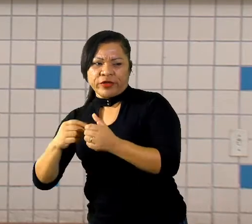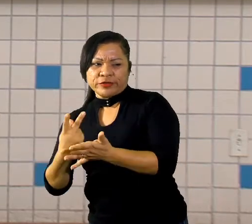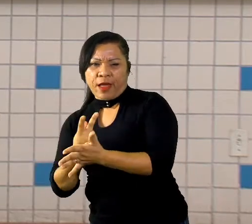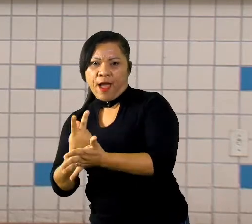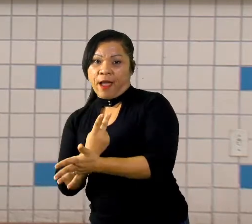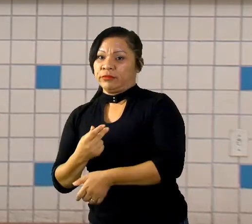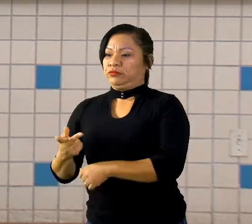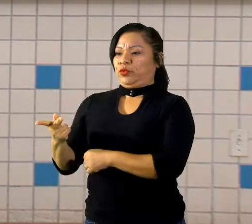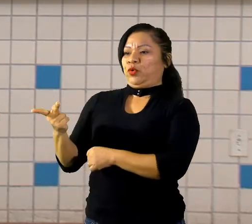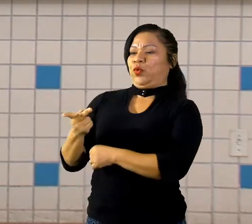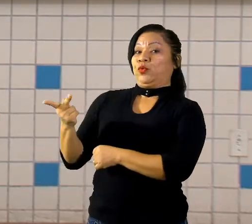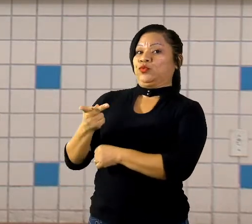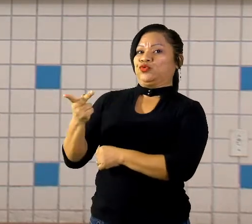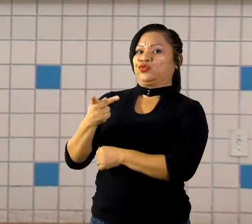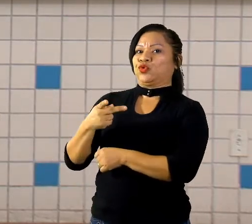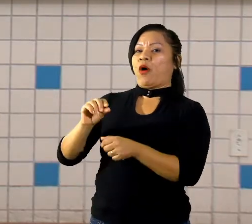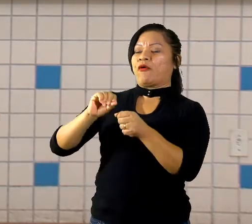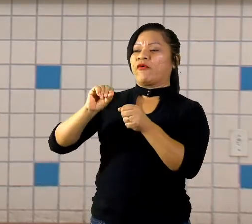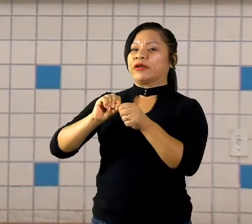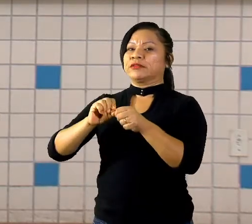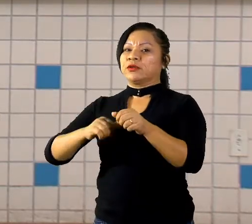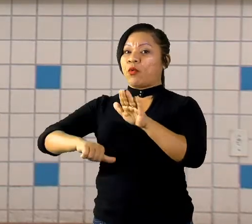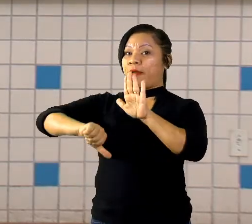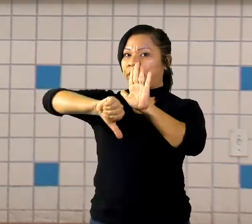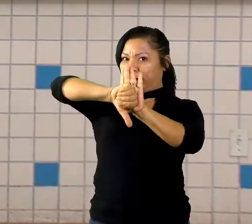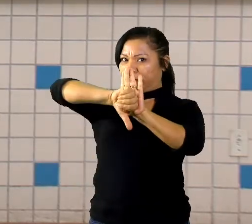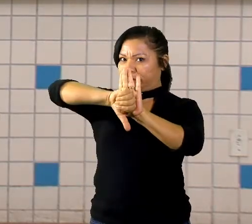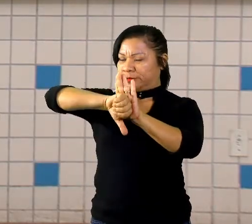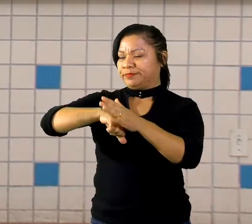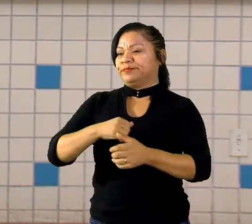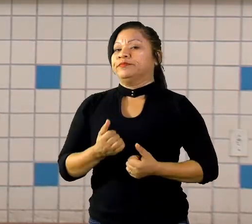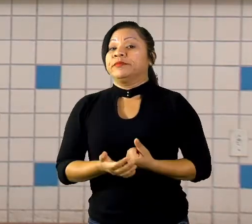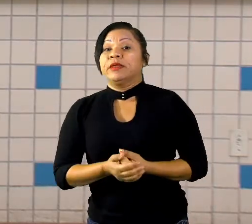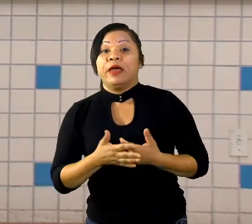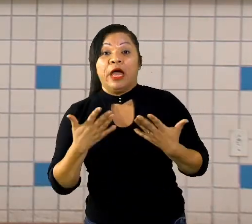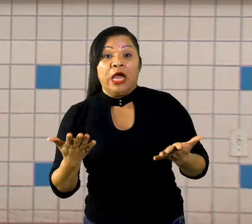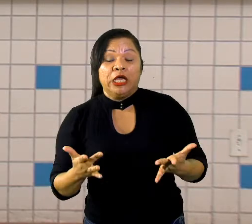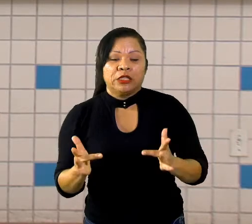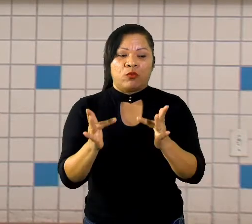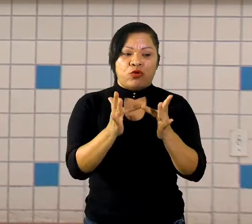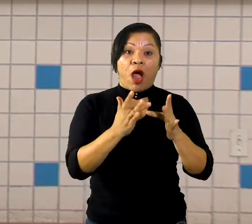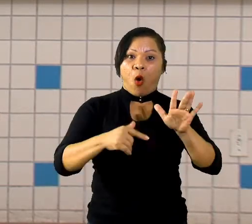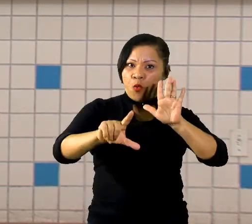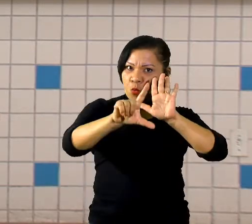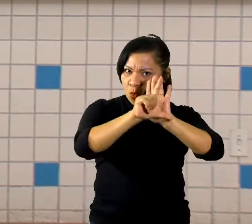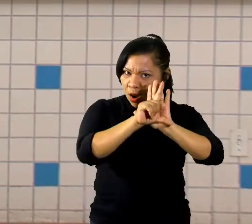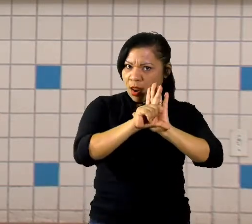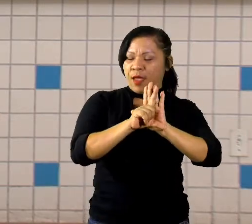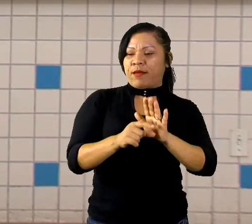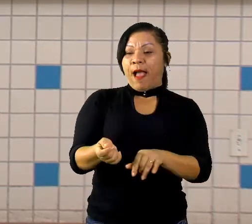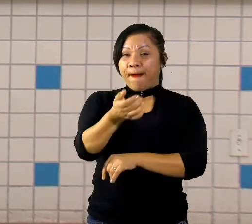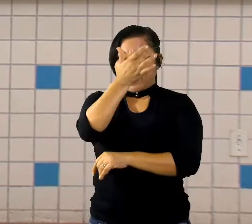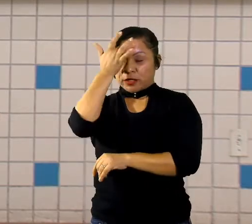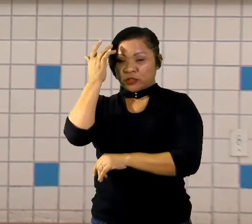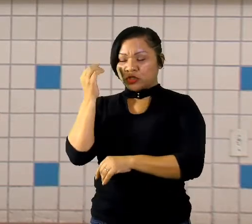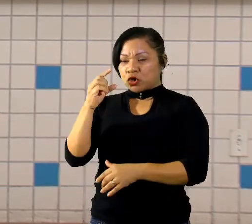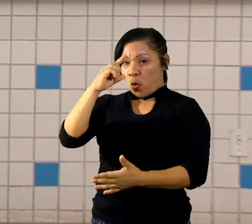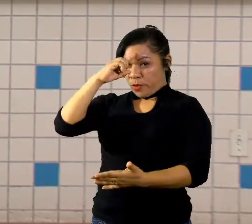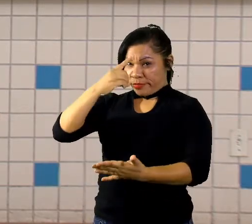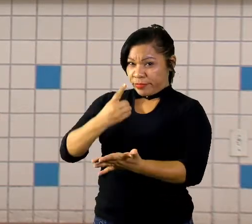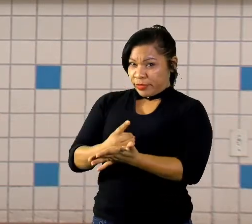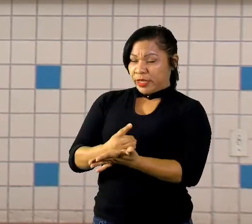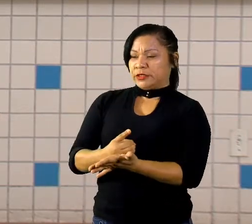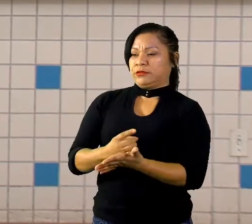estão cometendo um crime. De acordo com essa nossa lei, prestem atenção, a pessoa que decide dar